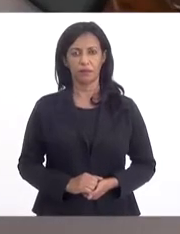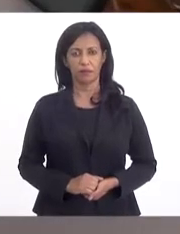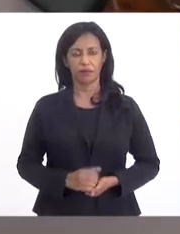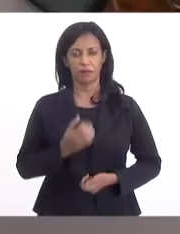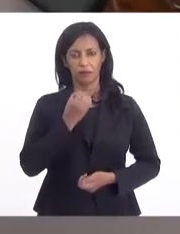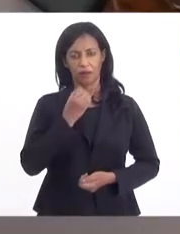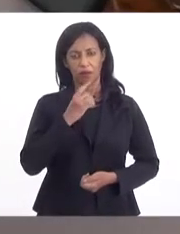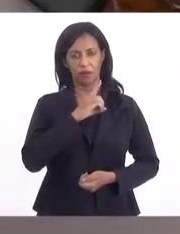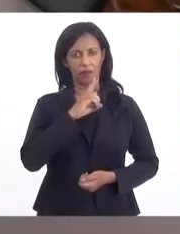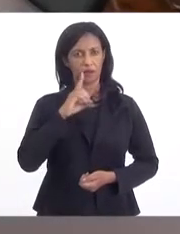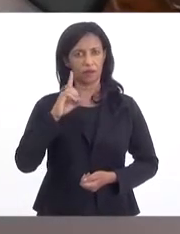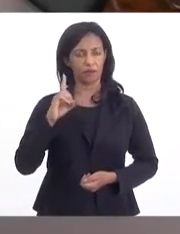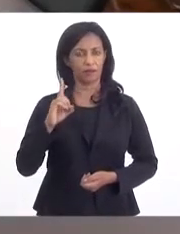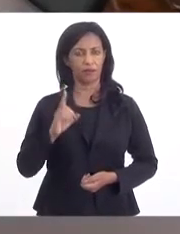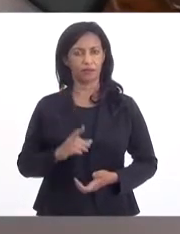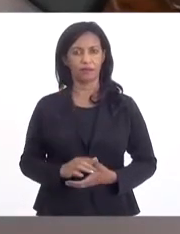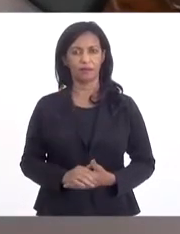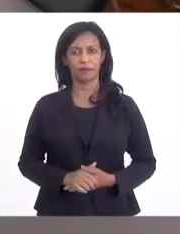Bom dia